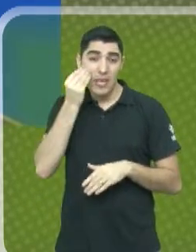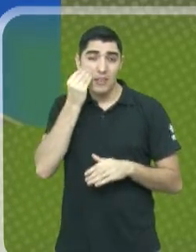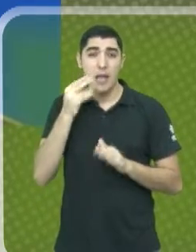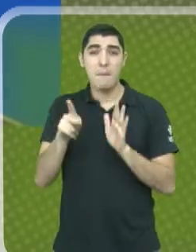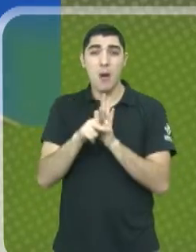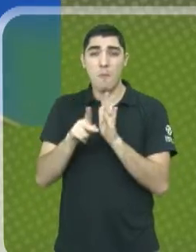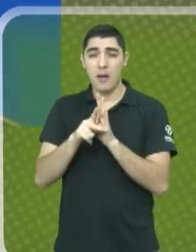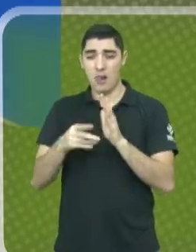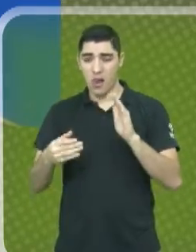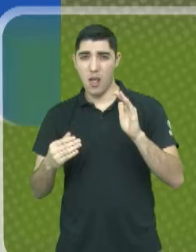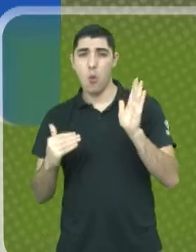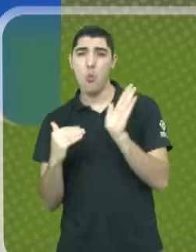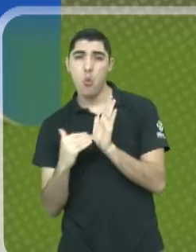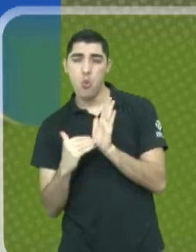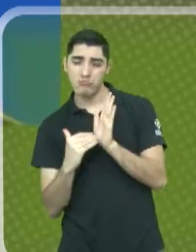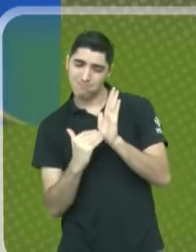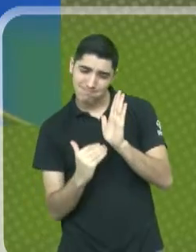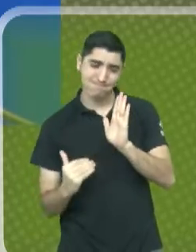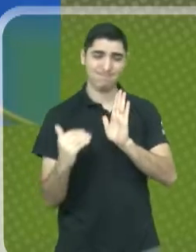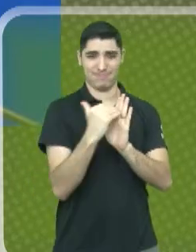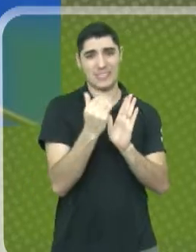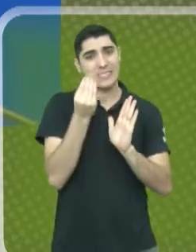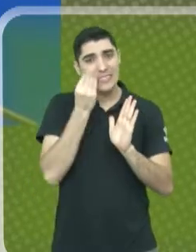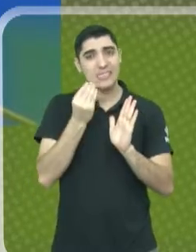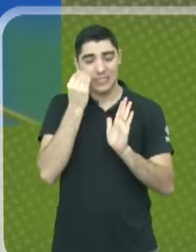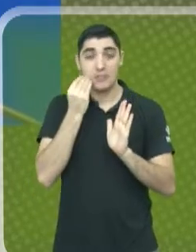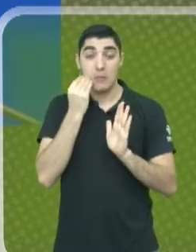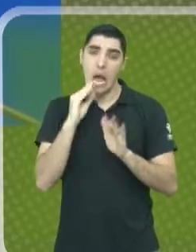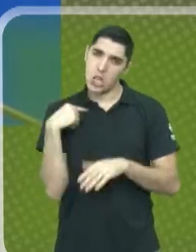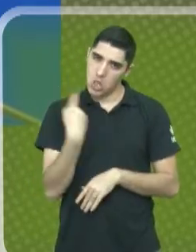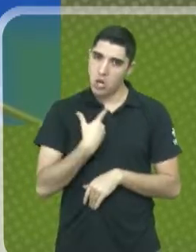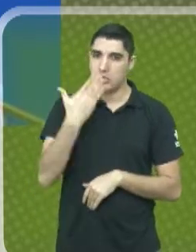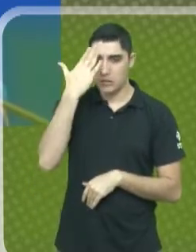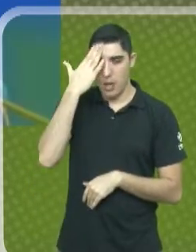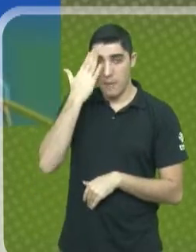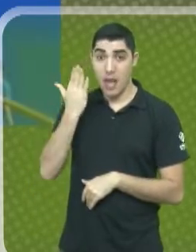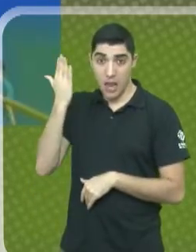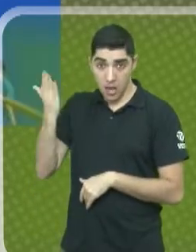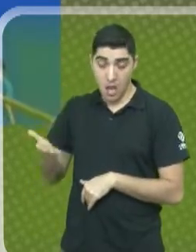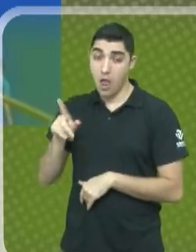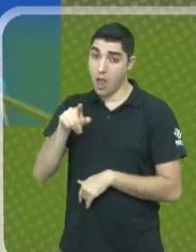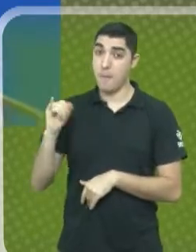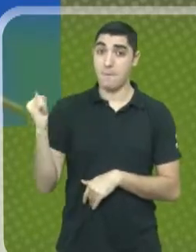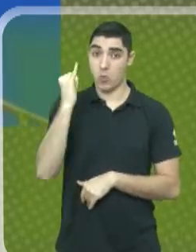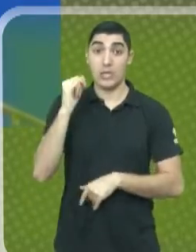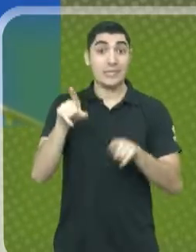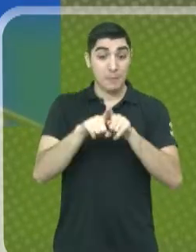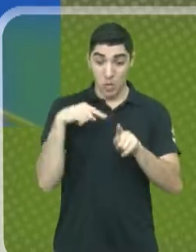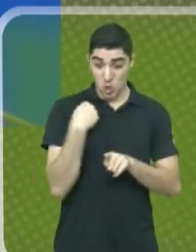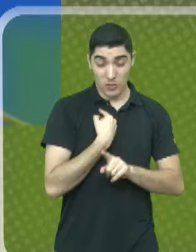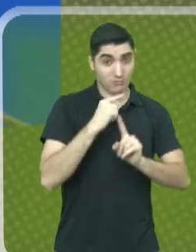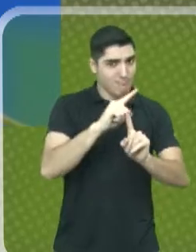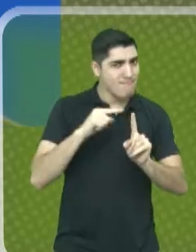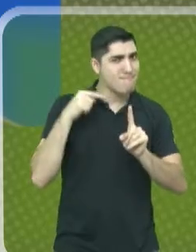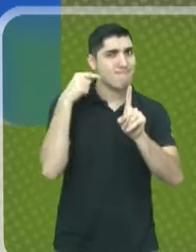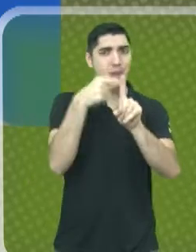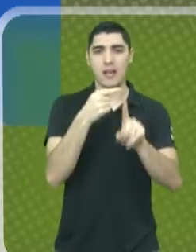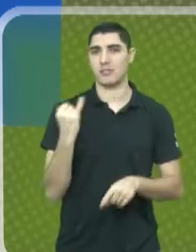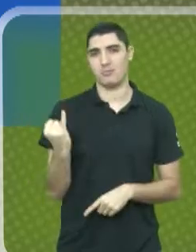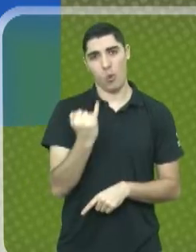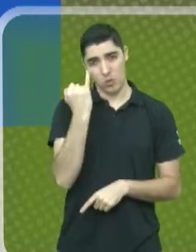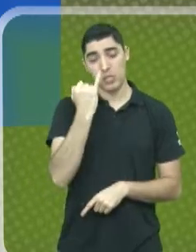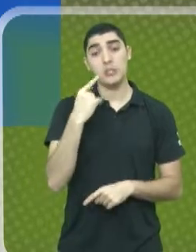de rebaixamento. A gente sabe que para eles é um jogo importante, para nós é mais importante ainda, porque a